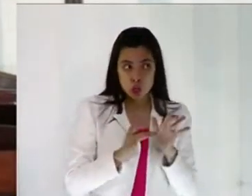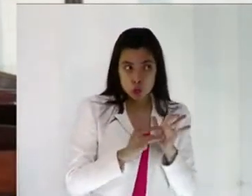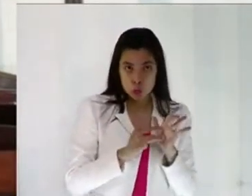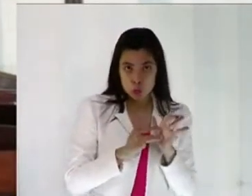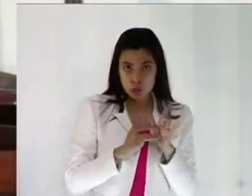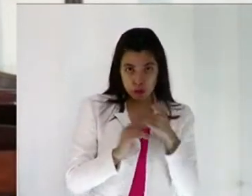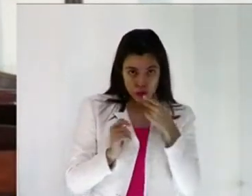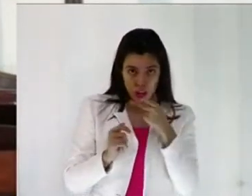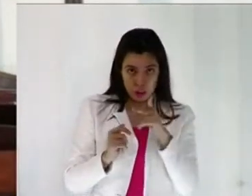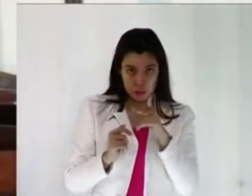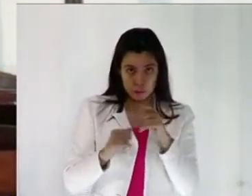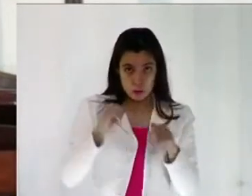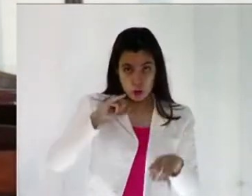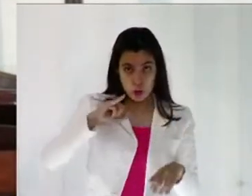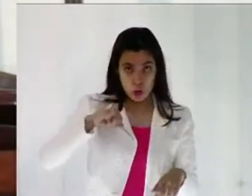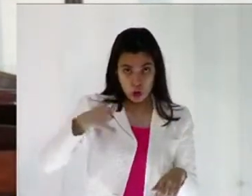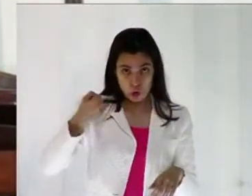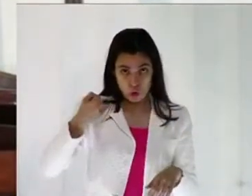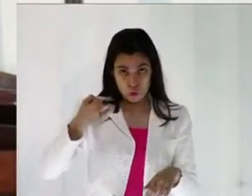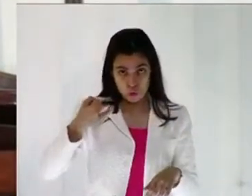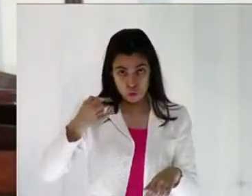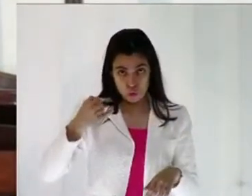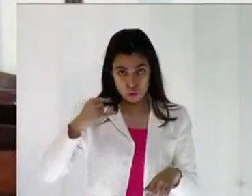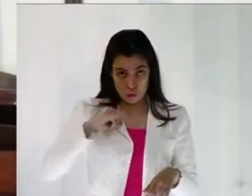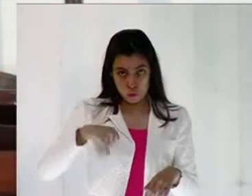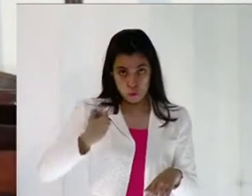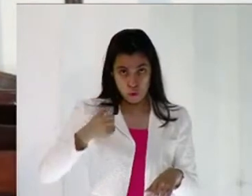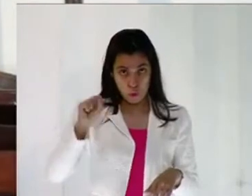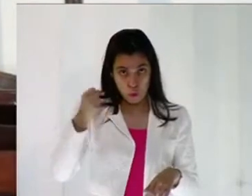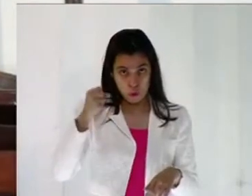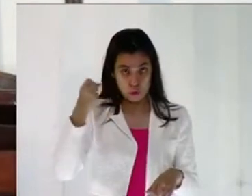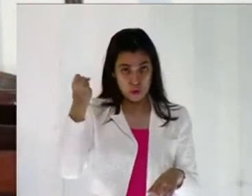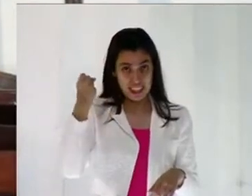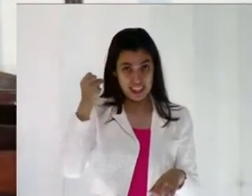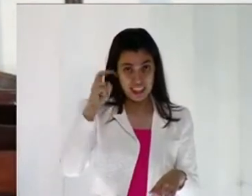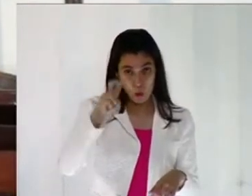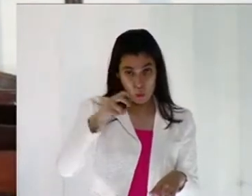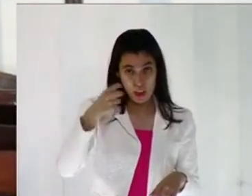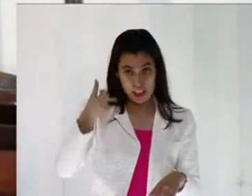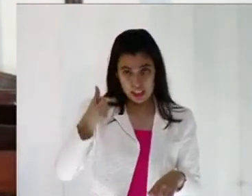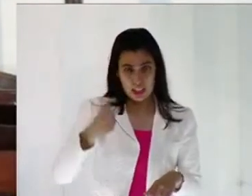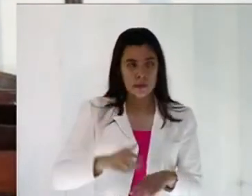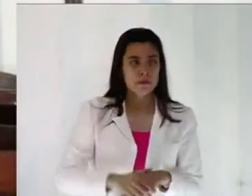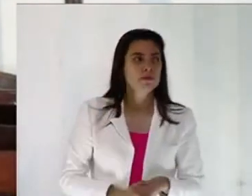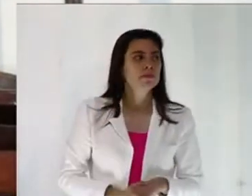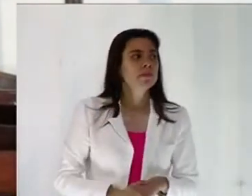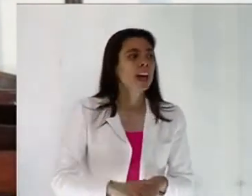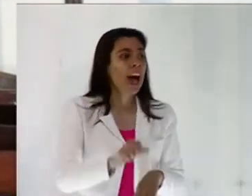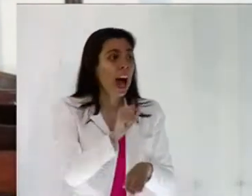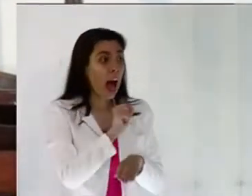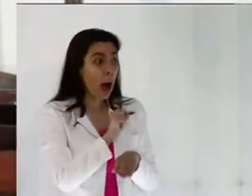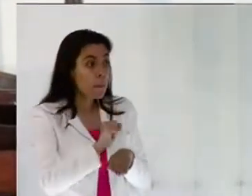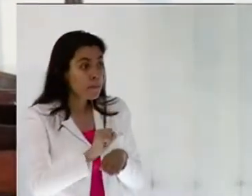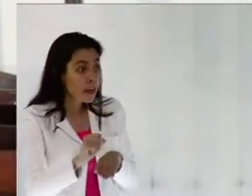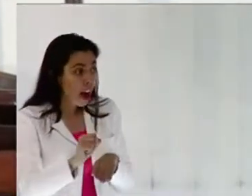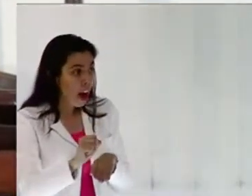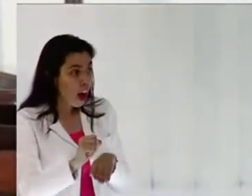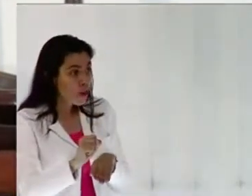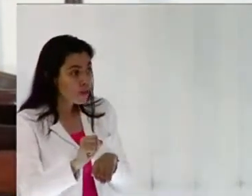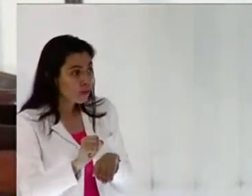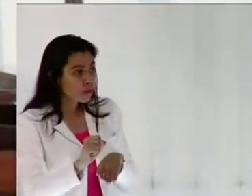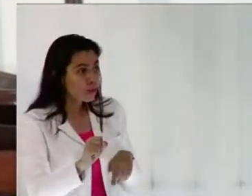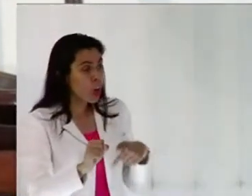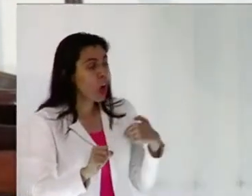João 8,56 diz assim: Abraão, vosso pai, alegrou-se por ver o meu